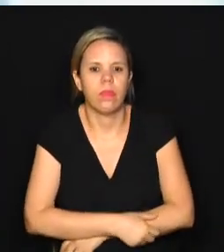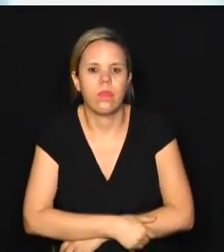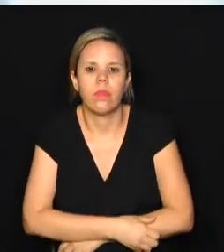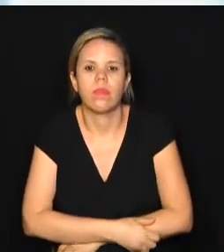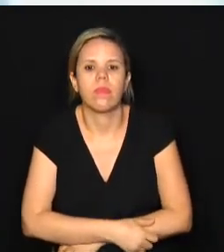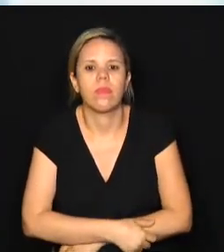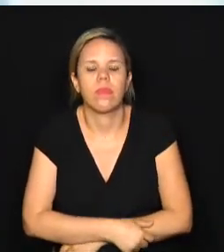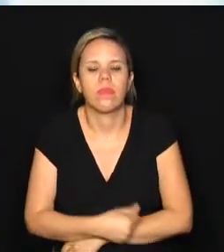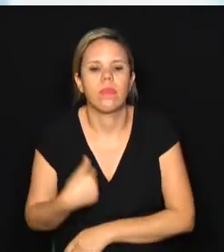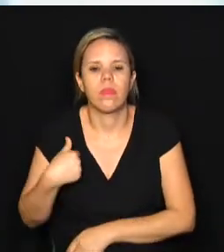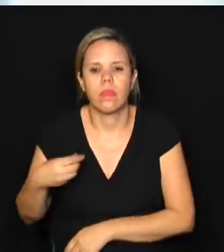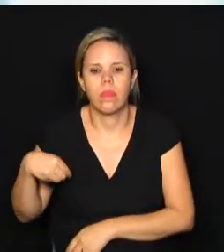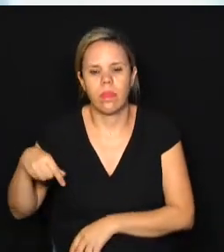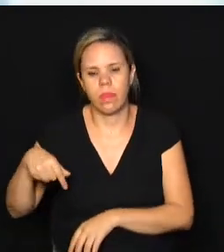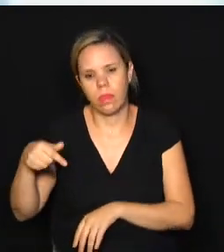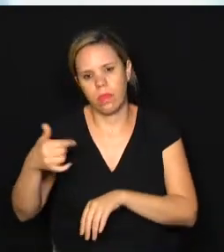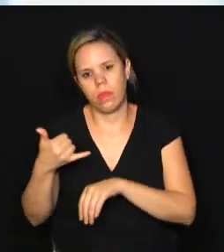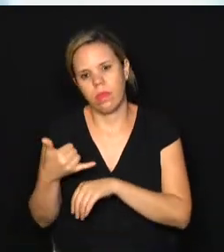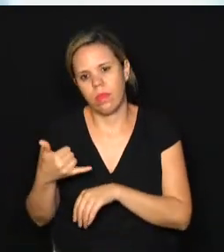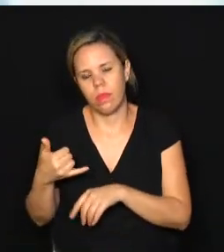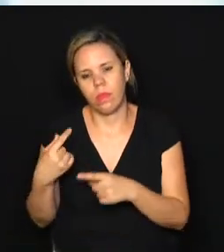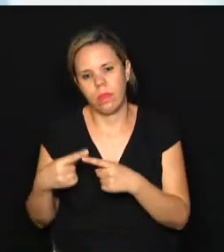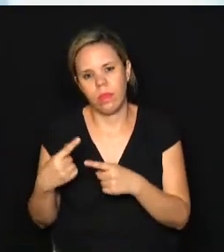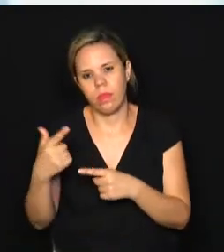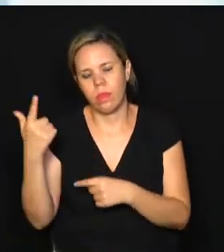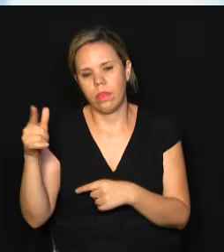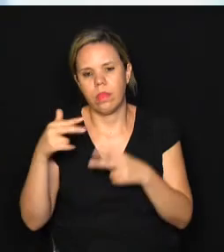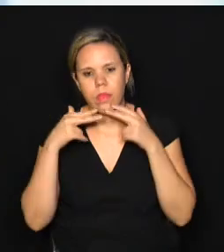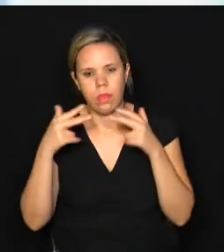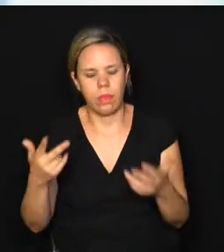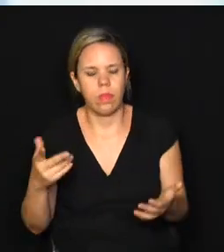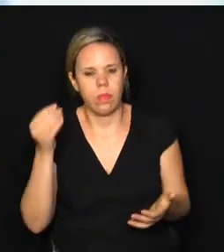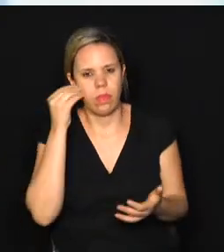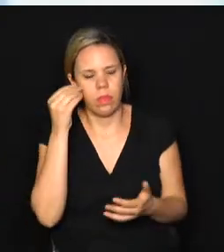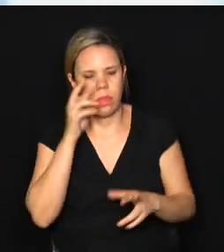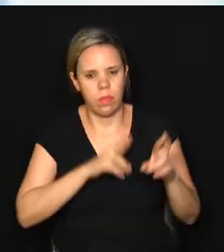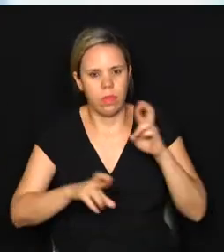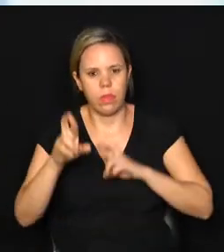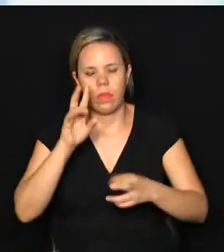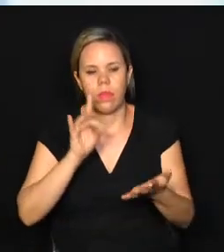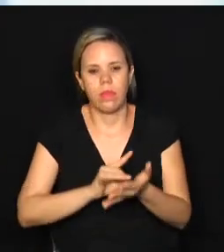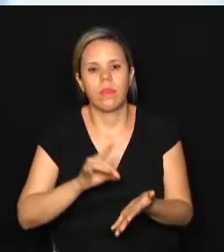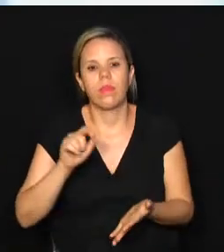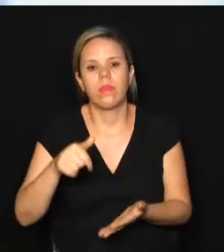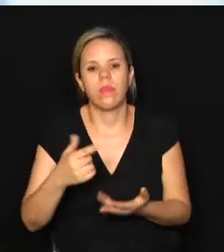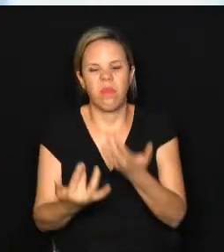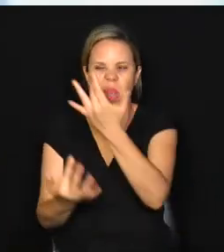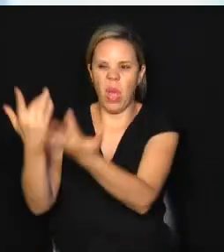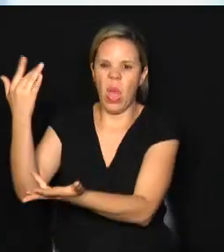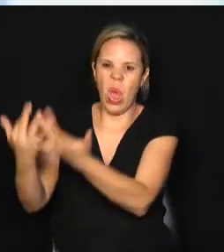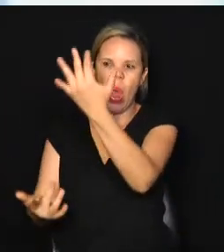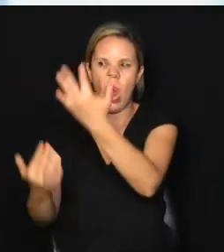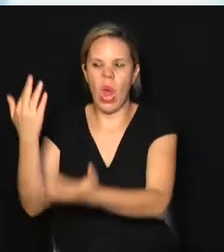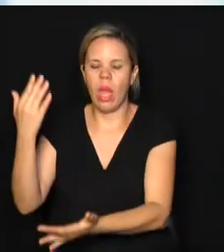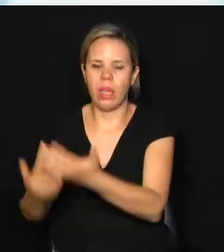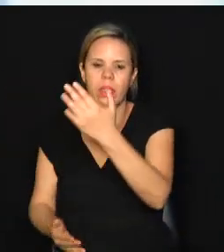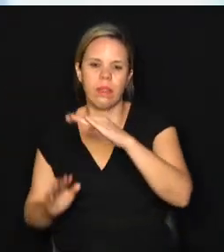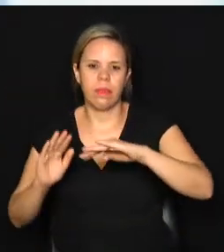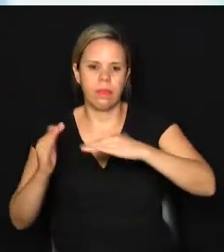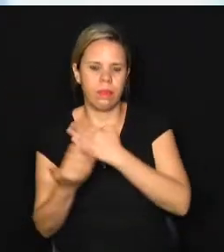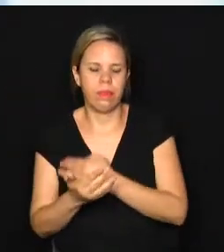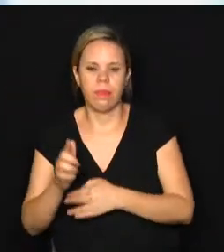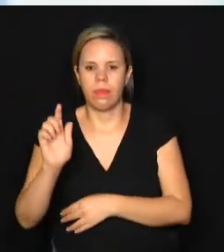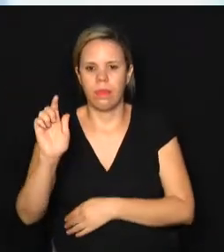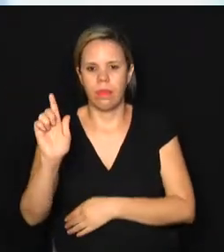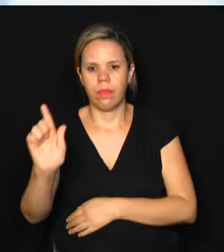Eu estava aqui no celular porque saiu mais uma notícia, eu estou tentando verificar se é verdade, de queimada agora na Mata Santa Genebrinha. A gente não sabe